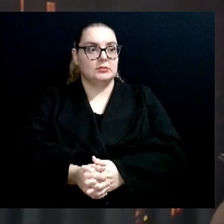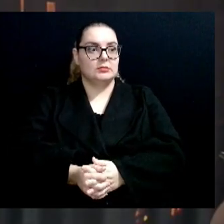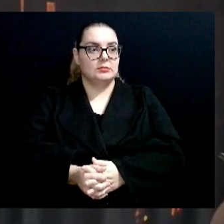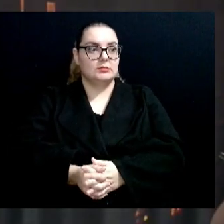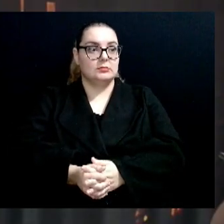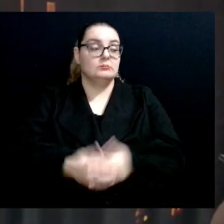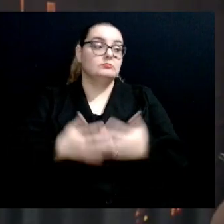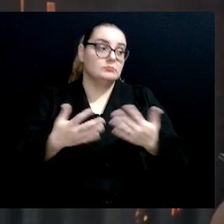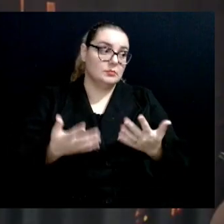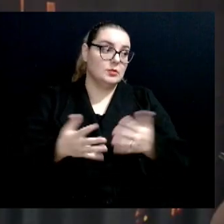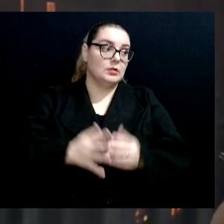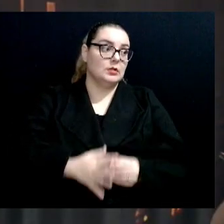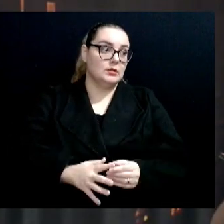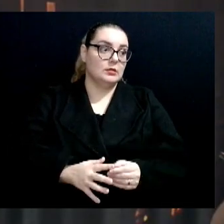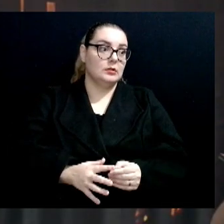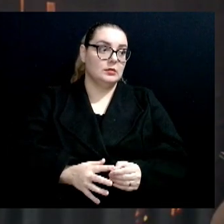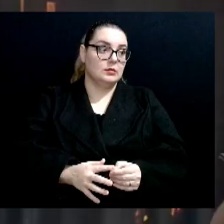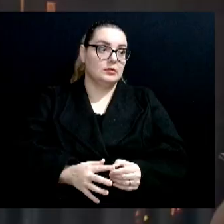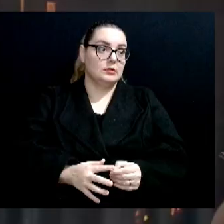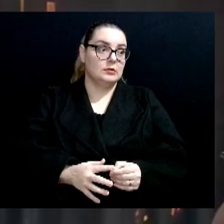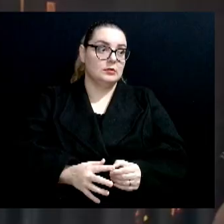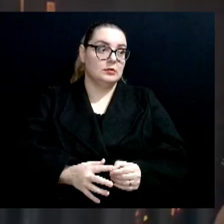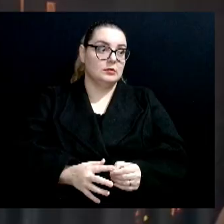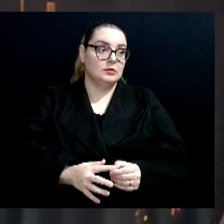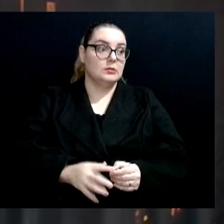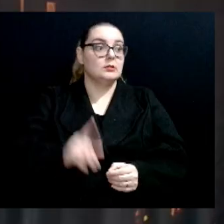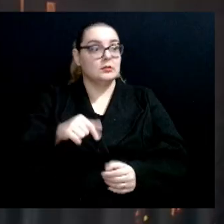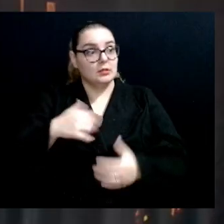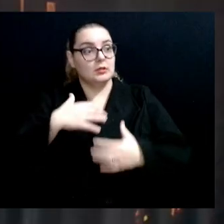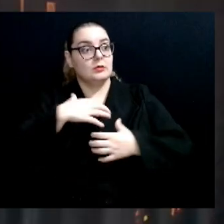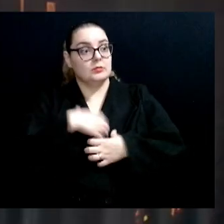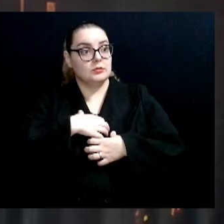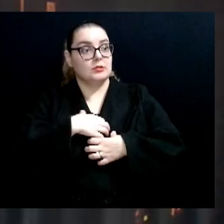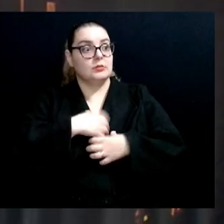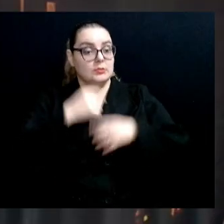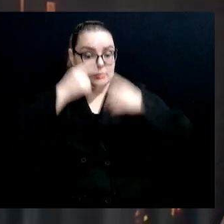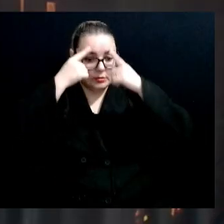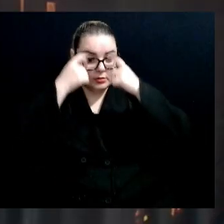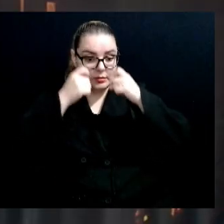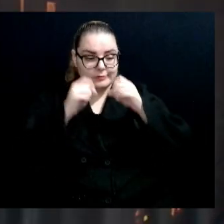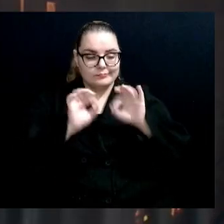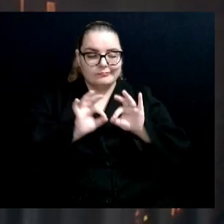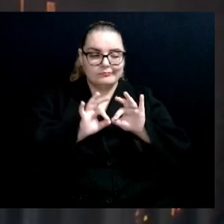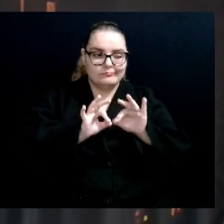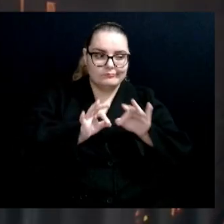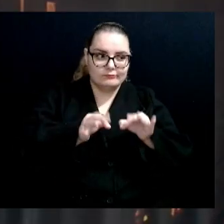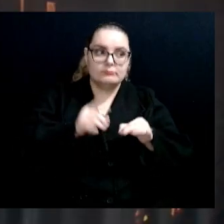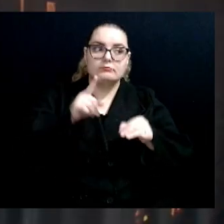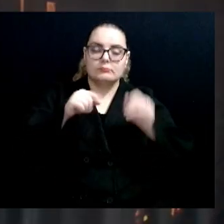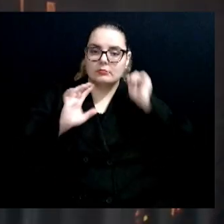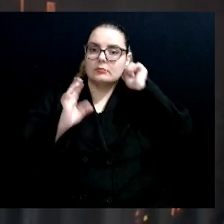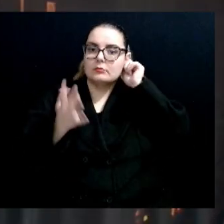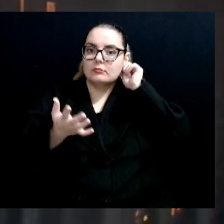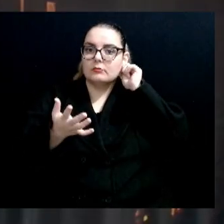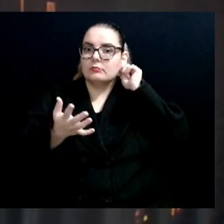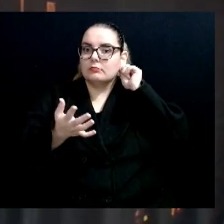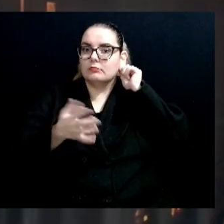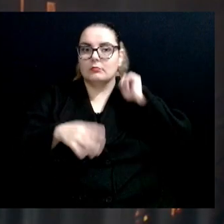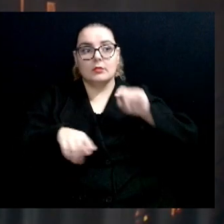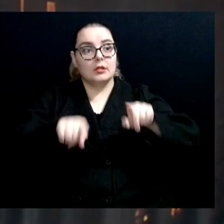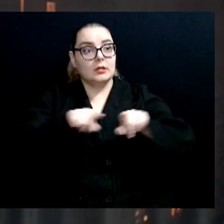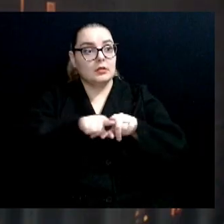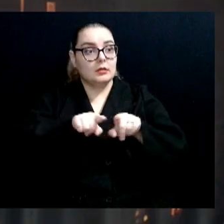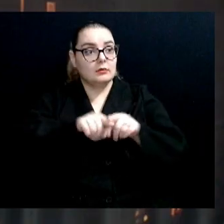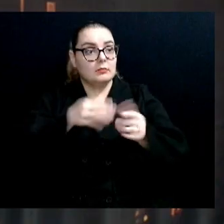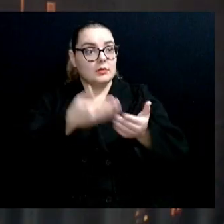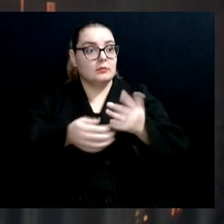Isso não deixa de ser uma forma de violência sutil, né, em que a pessoa também é desumanizada, né?